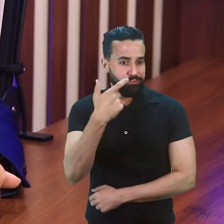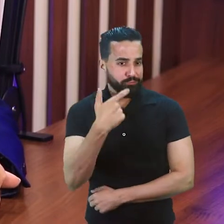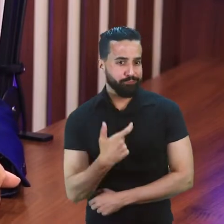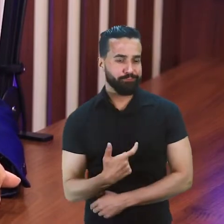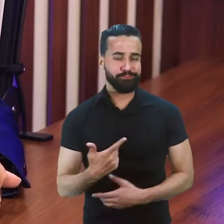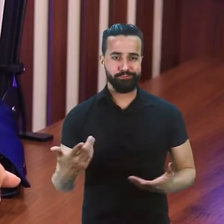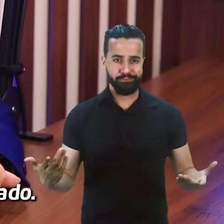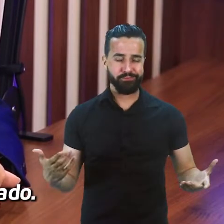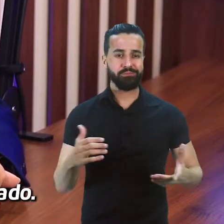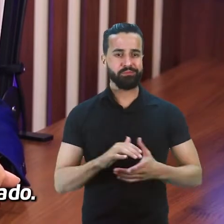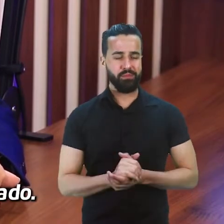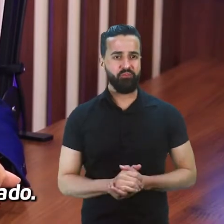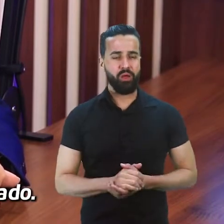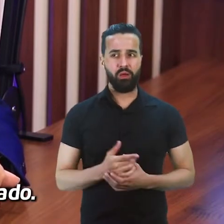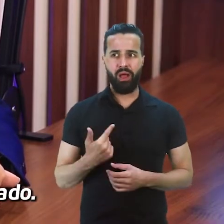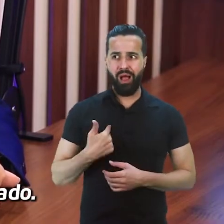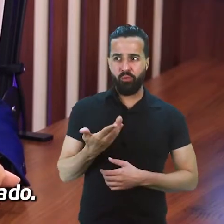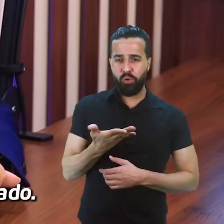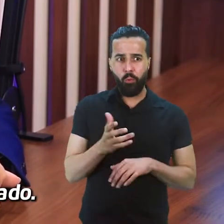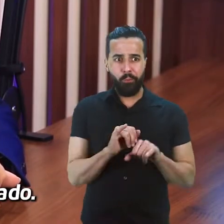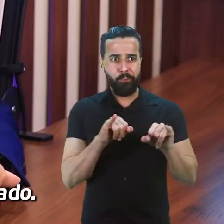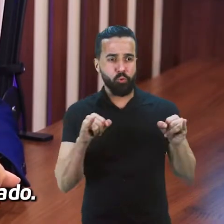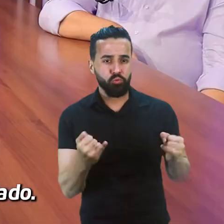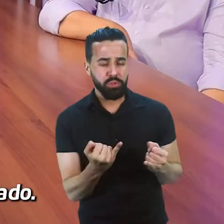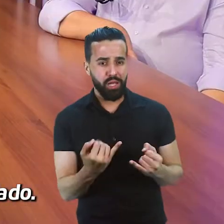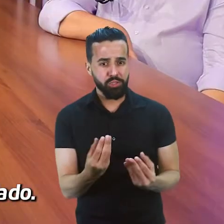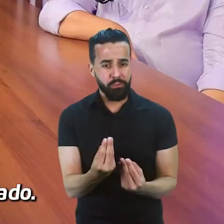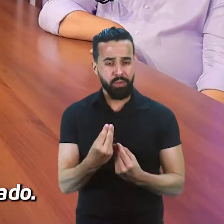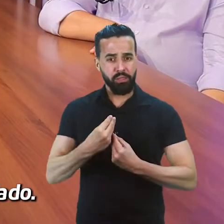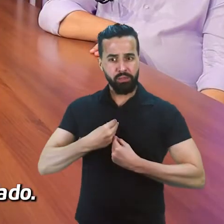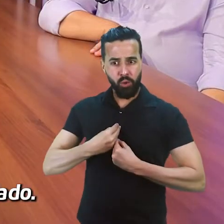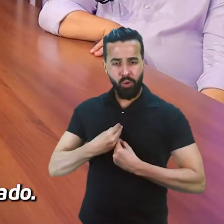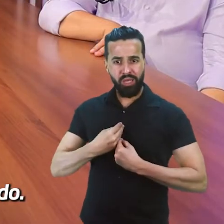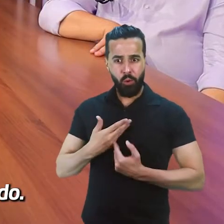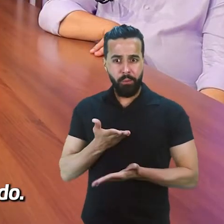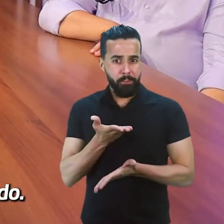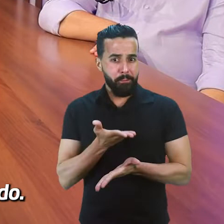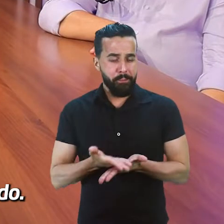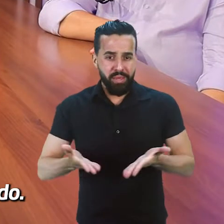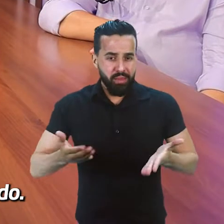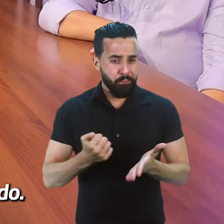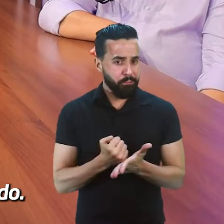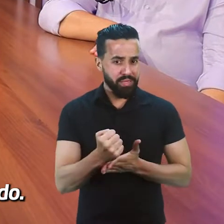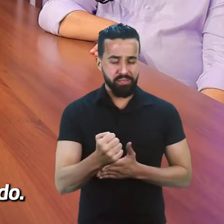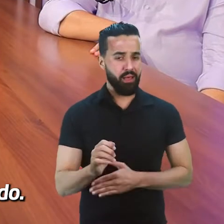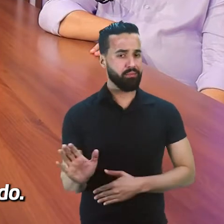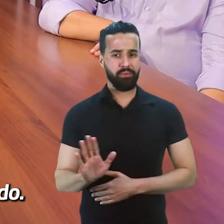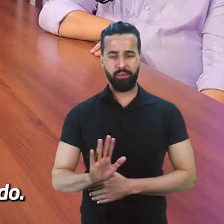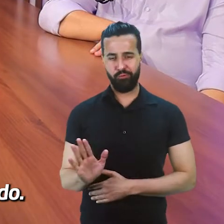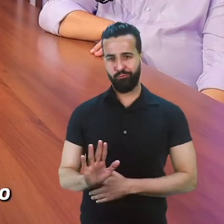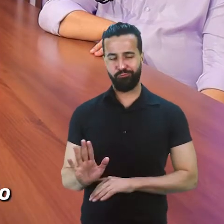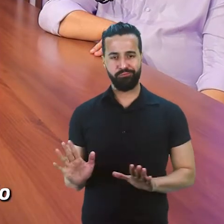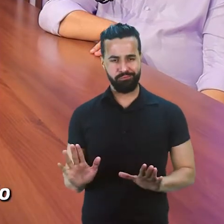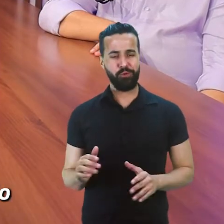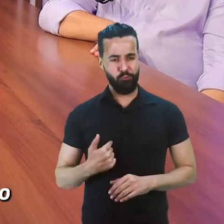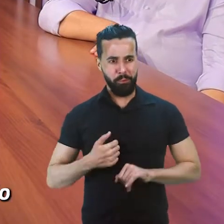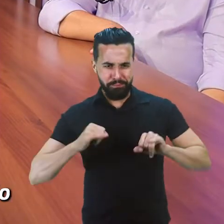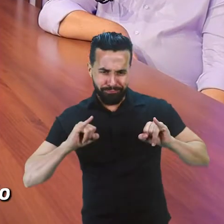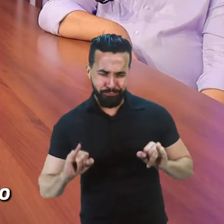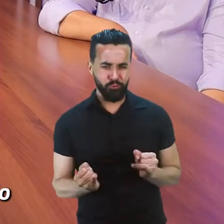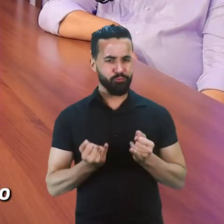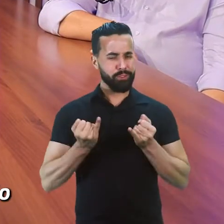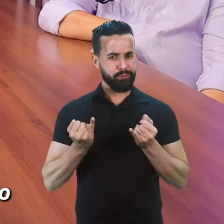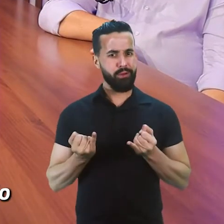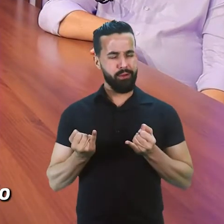Mas eu falei, a oportunidade bateu na minha porta, rapaz, e eu não costumava perder cavalo arriado. As condições eu crio depois, eu vou criando. Eu falei, eu